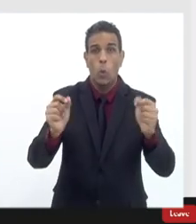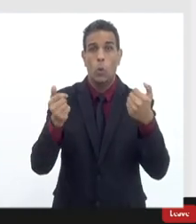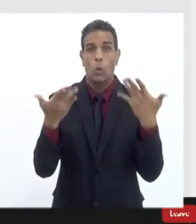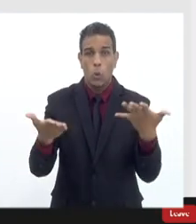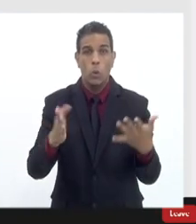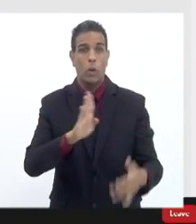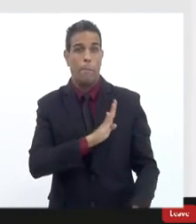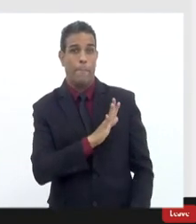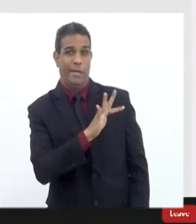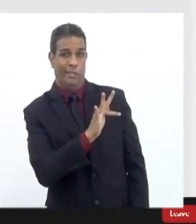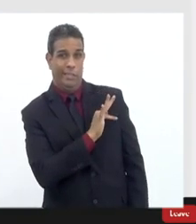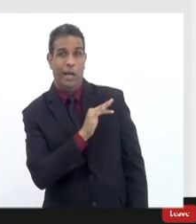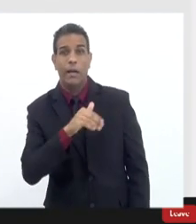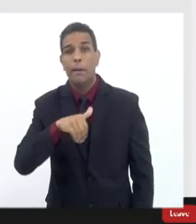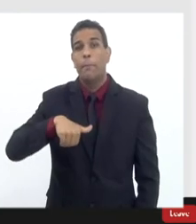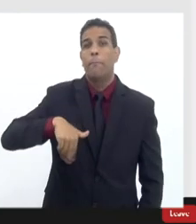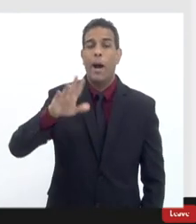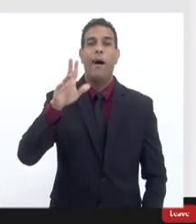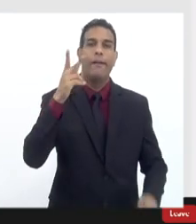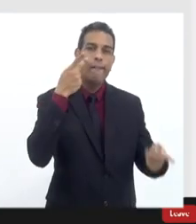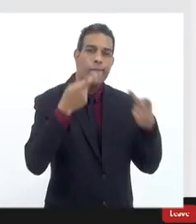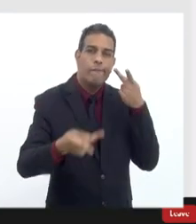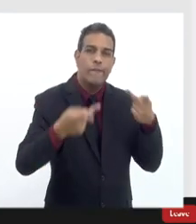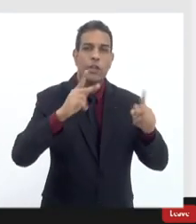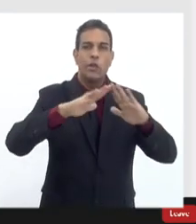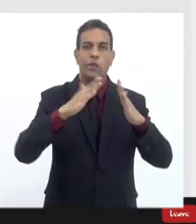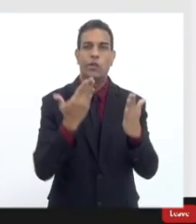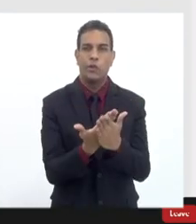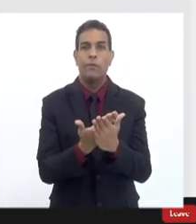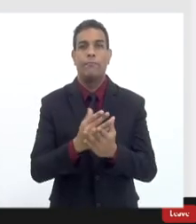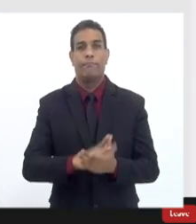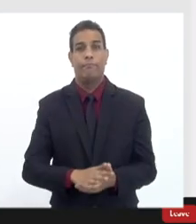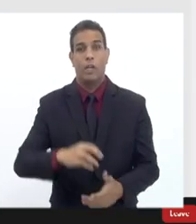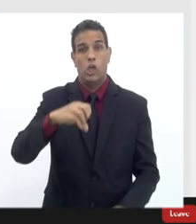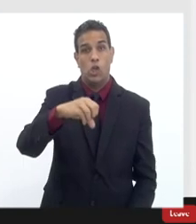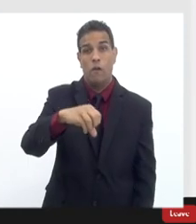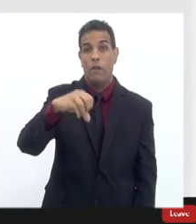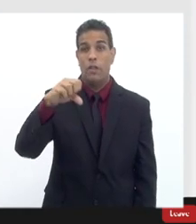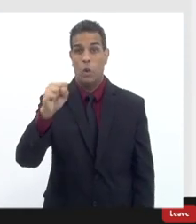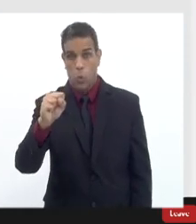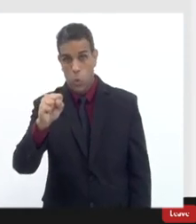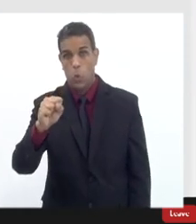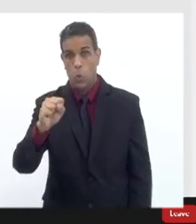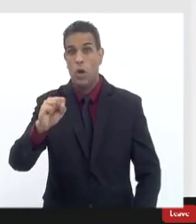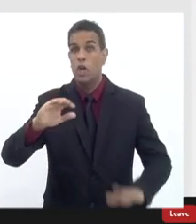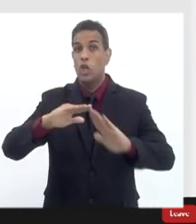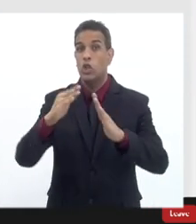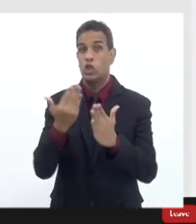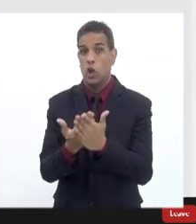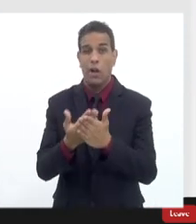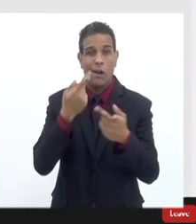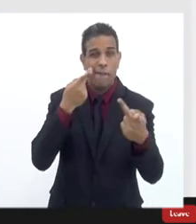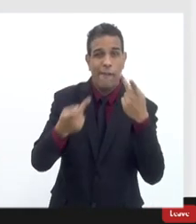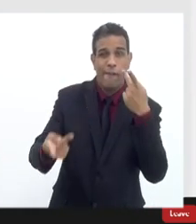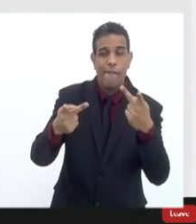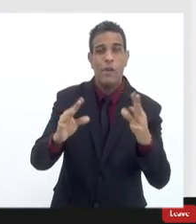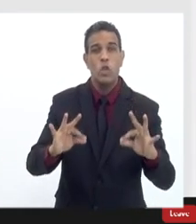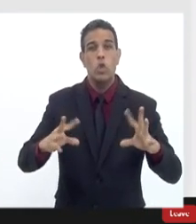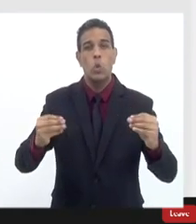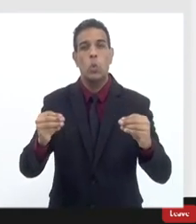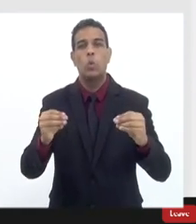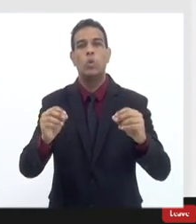baixadas litorâneas, mas conseguiu fazer visitas. Foram 98 unidades escolares visitadas de todas as